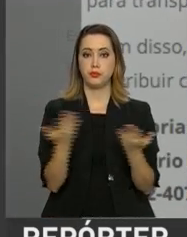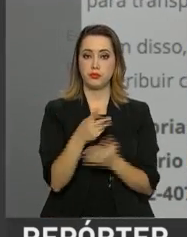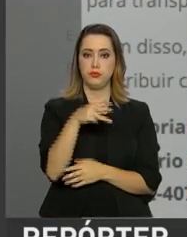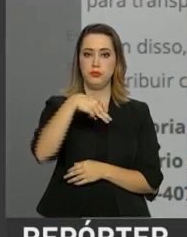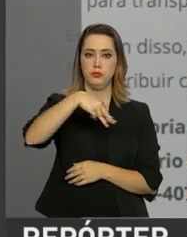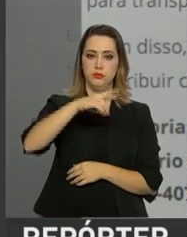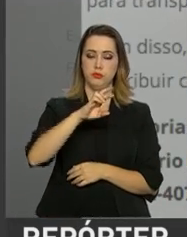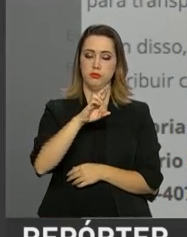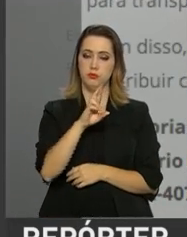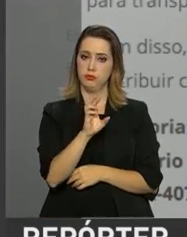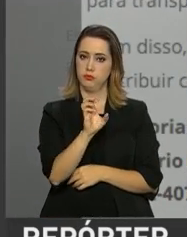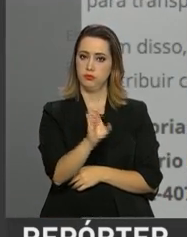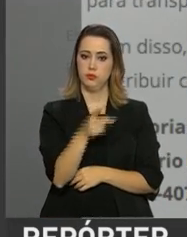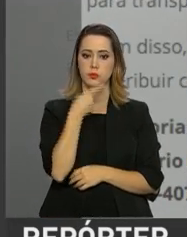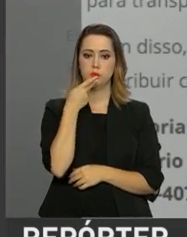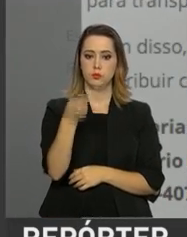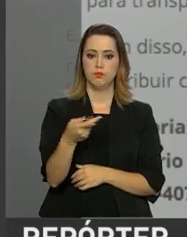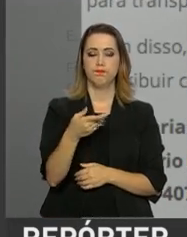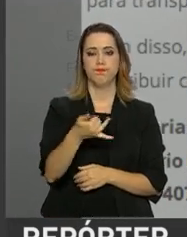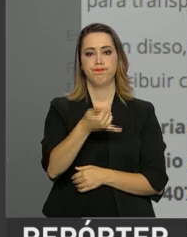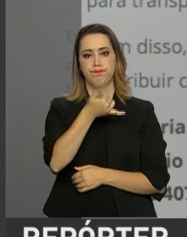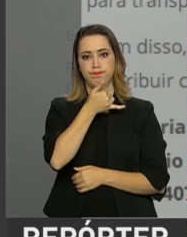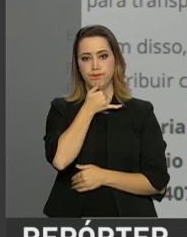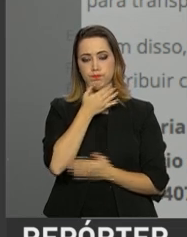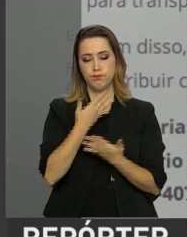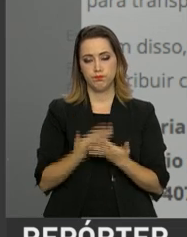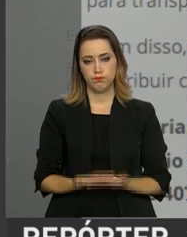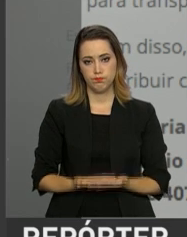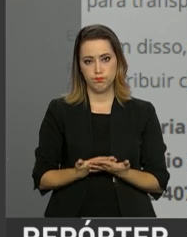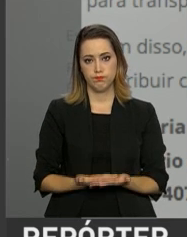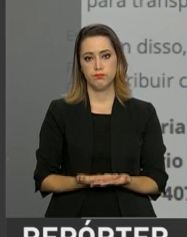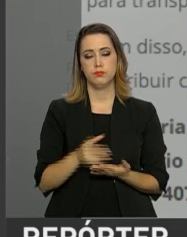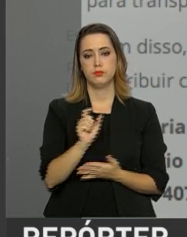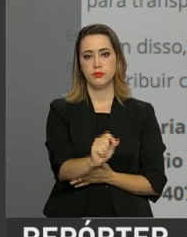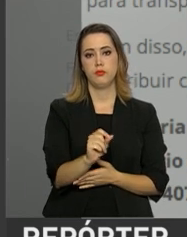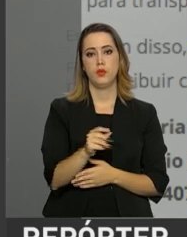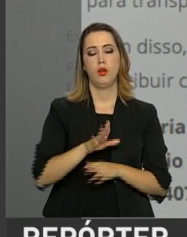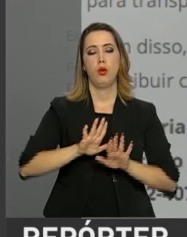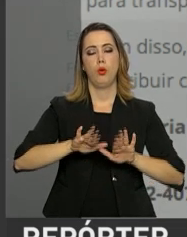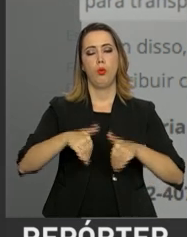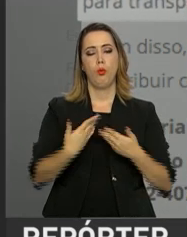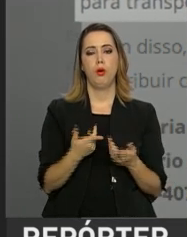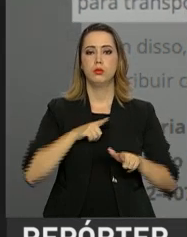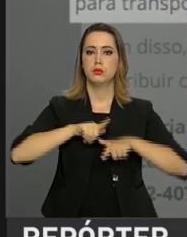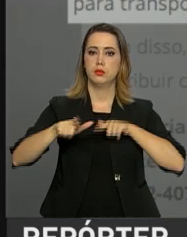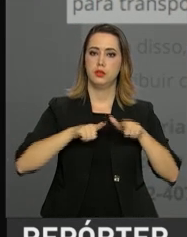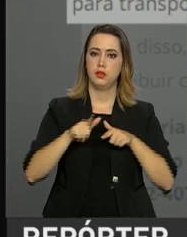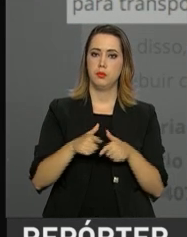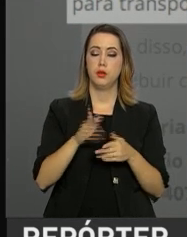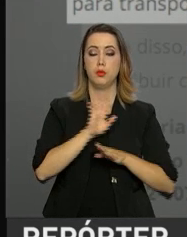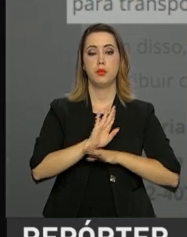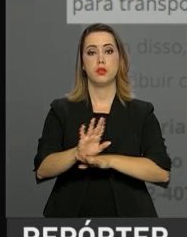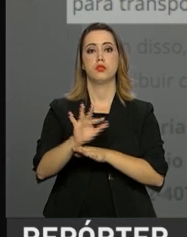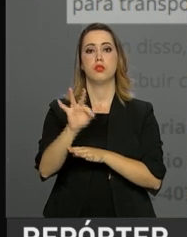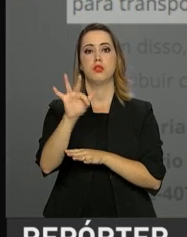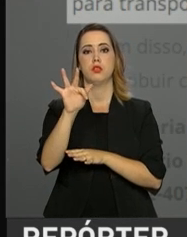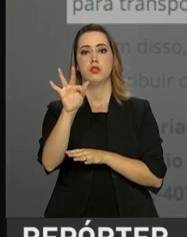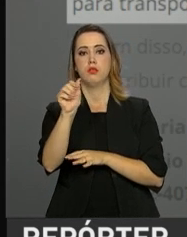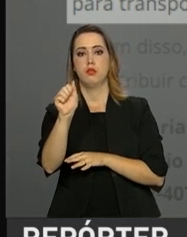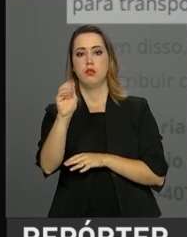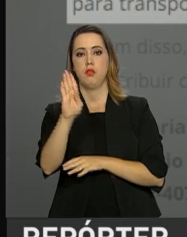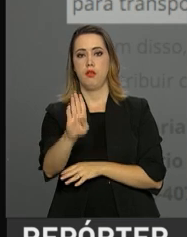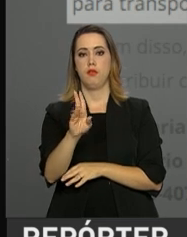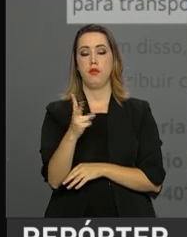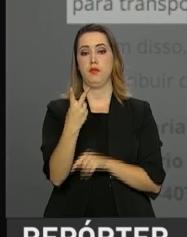exteriores também lamentaram o acidente e informaram medidas adotadas a força aérea brasileira disponibilizou dois